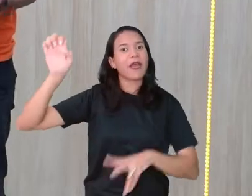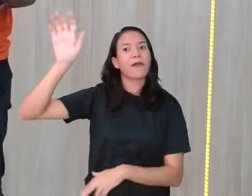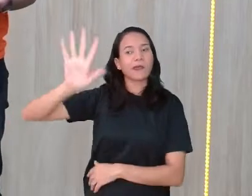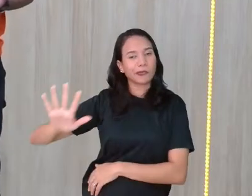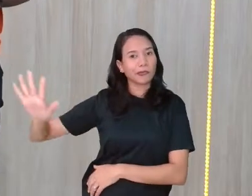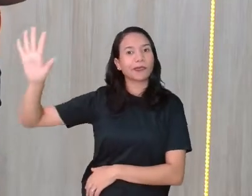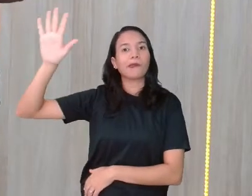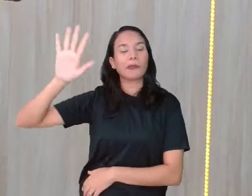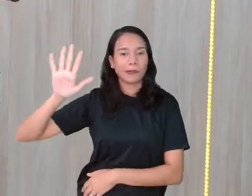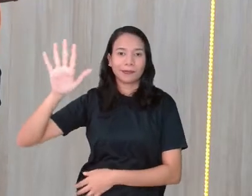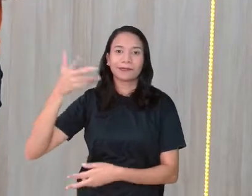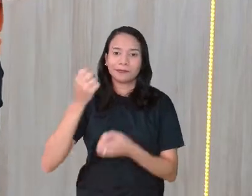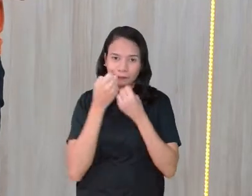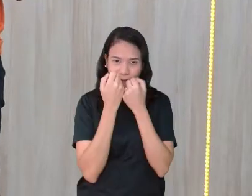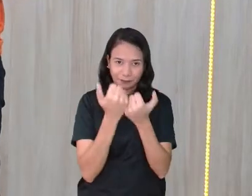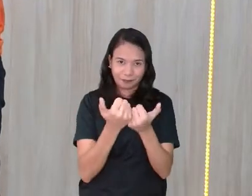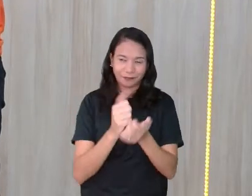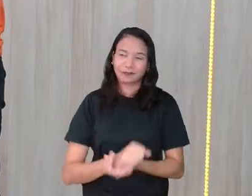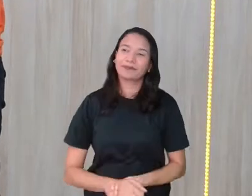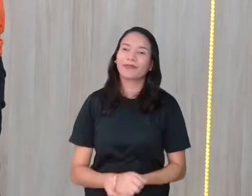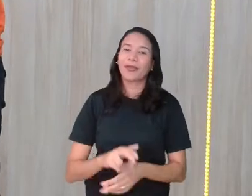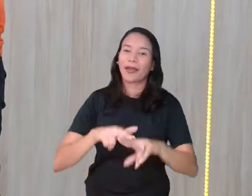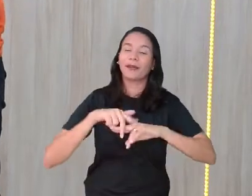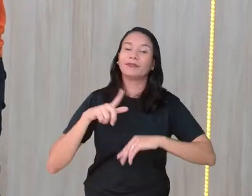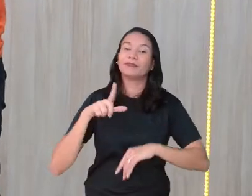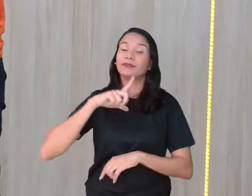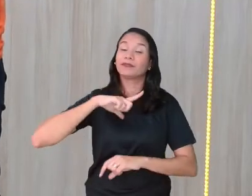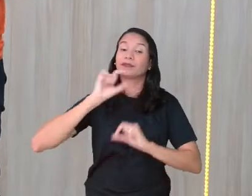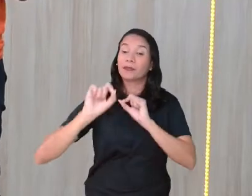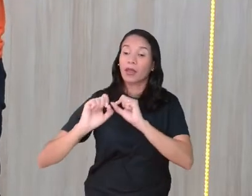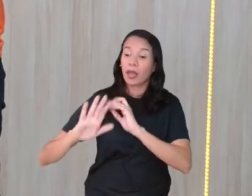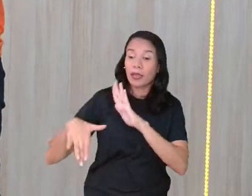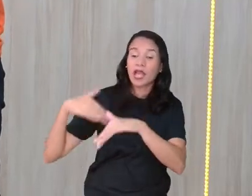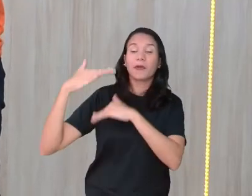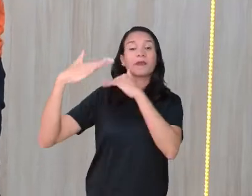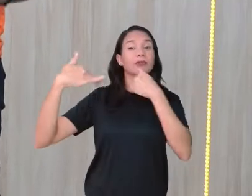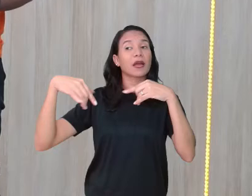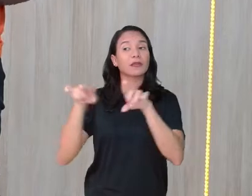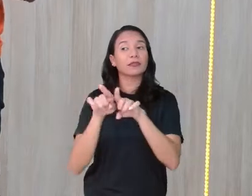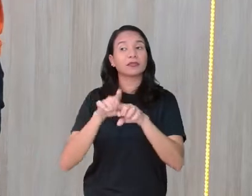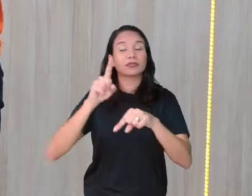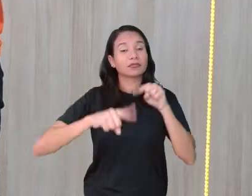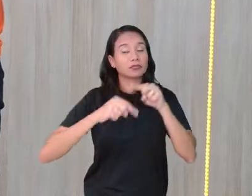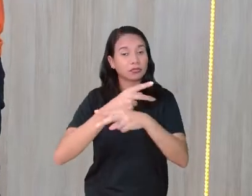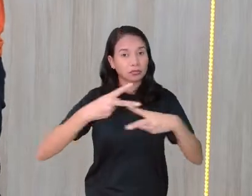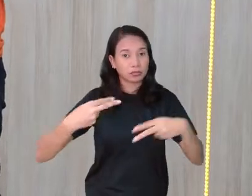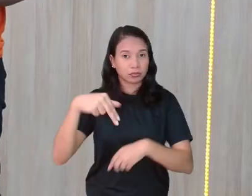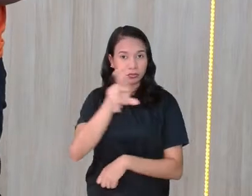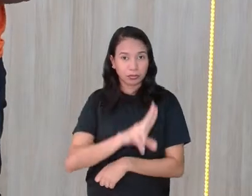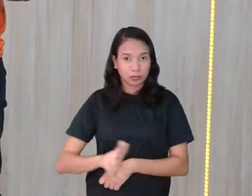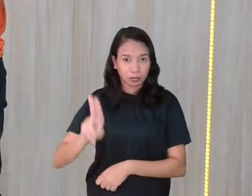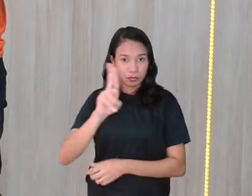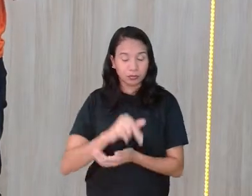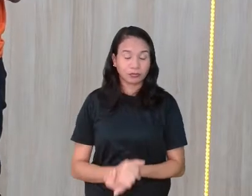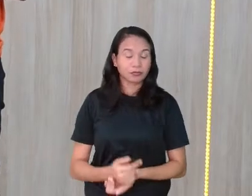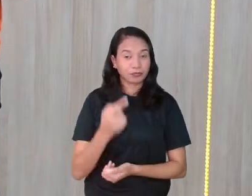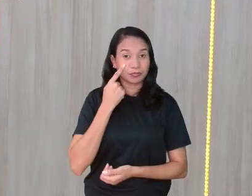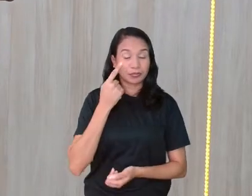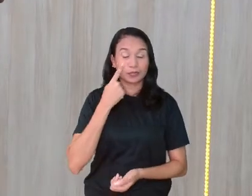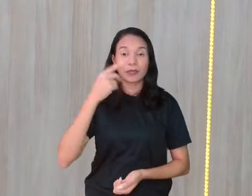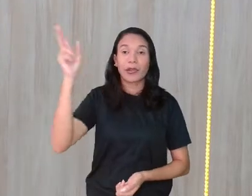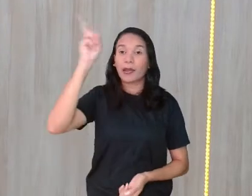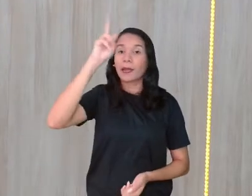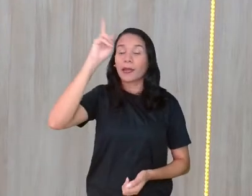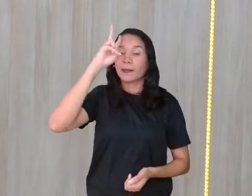ambiente da Europa, beleza? Então, a gente tem um avanço também nos materiais e por aí vai. Então, ó, lembrando do